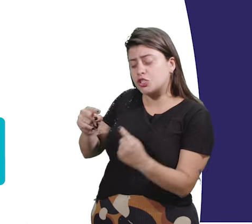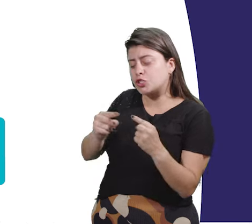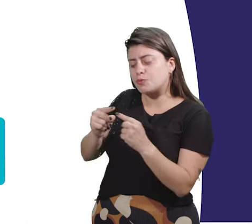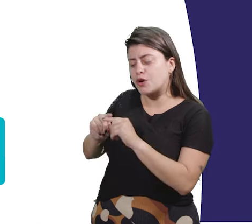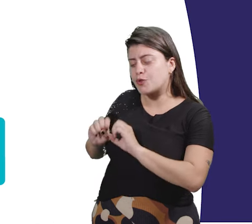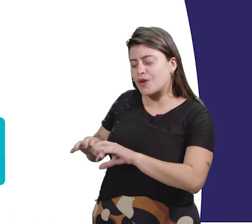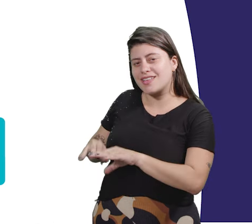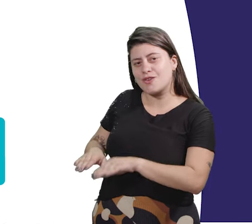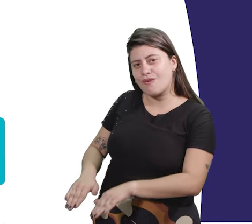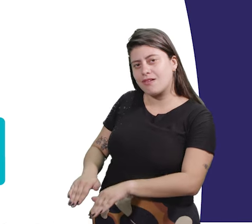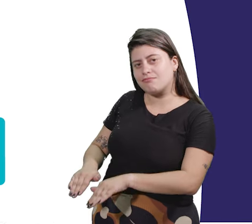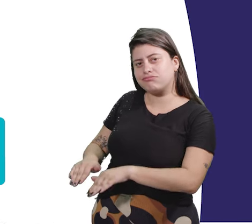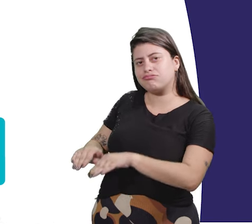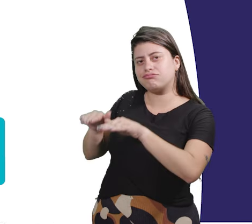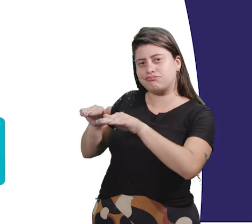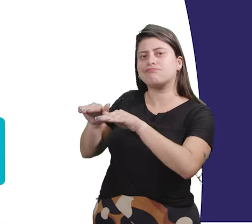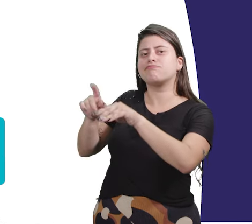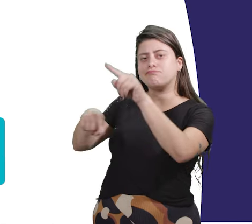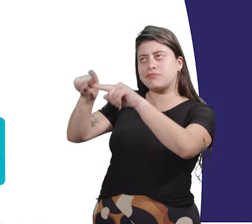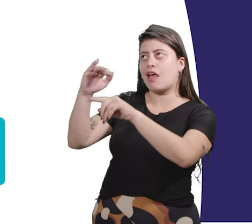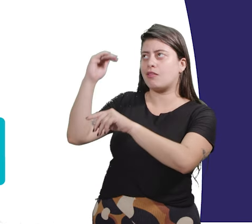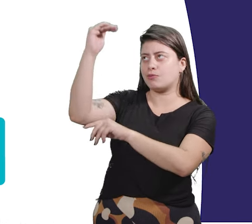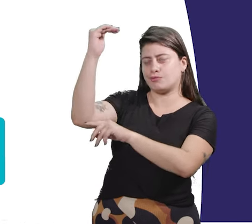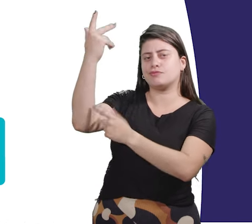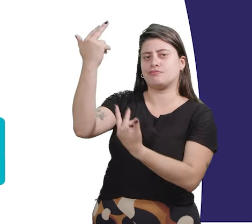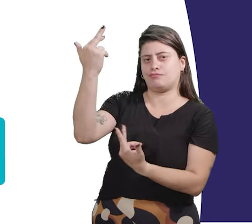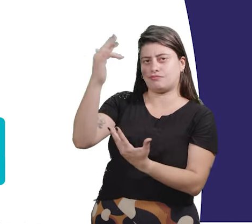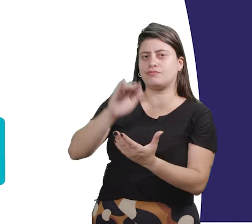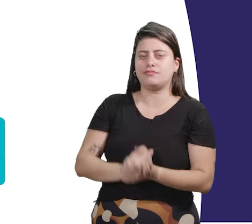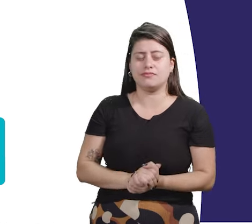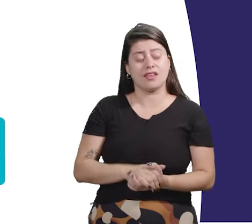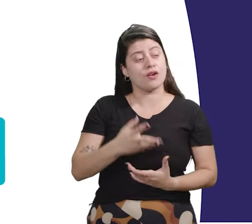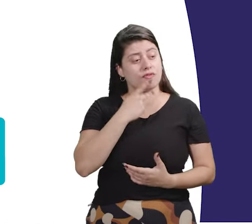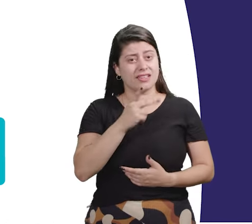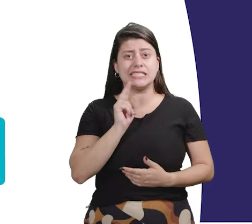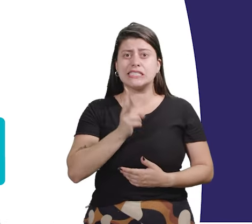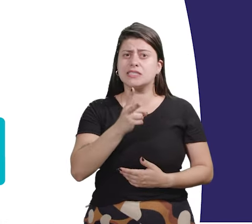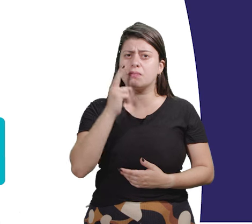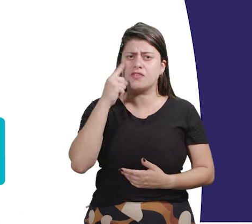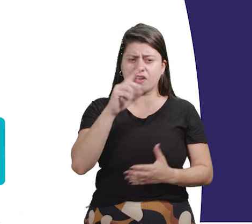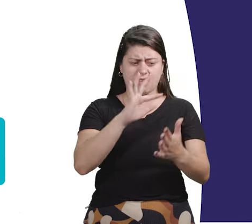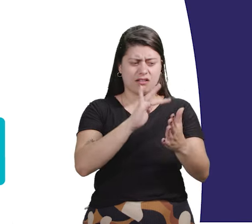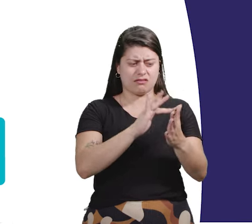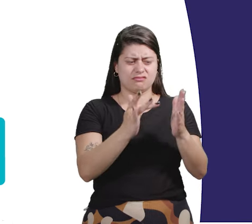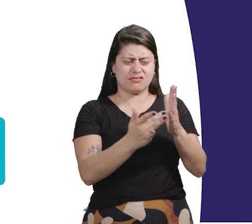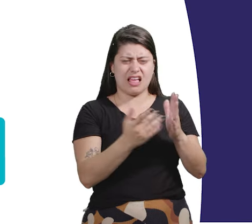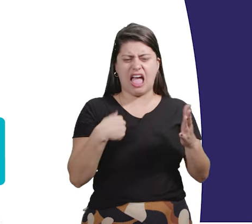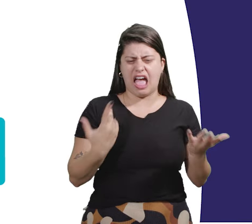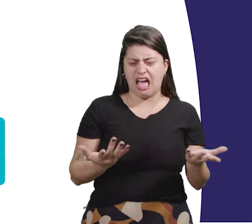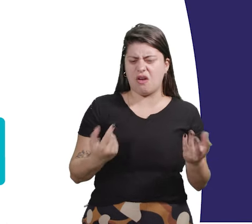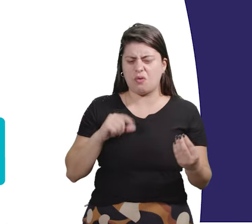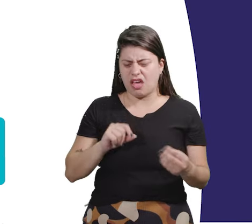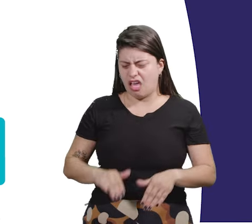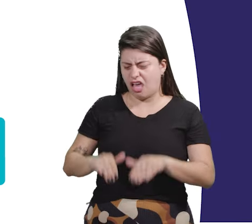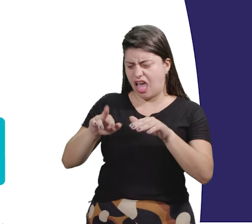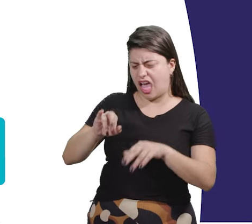infância. Então, falando nisso, a gente vê muito, assim, ultimamente nas redes sociais, né? Geração raiz, geração Nutella, expressões